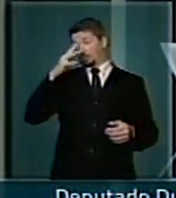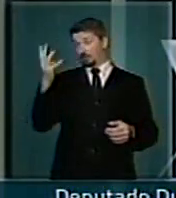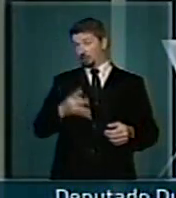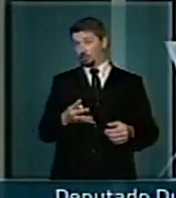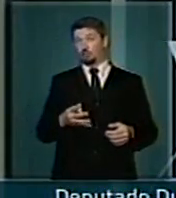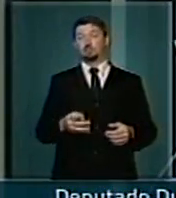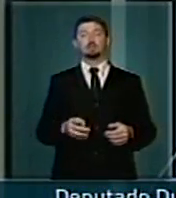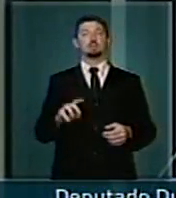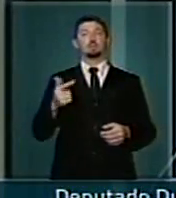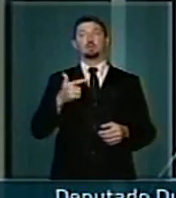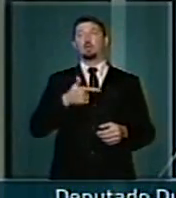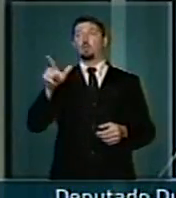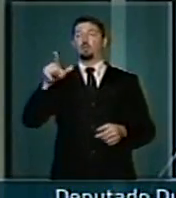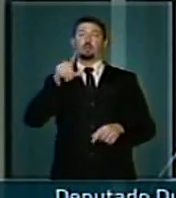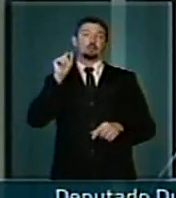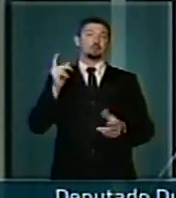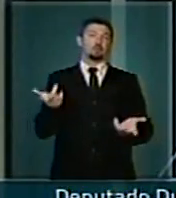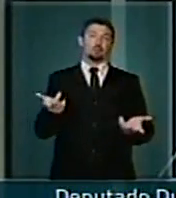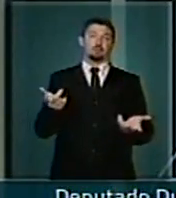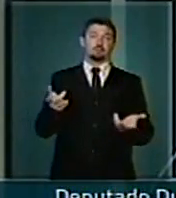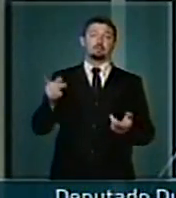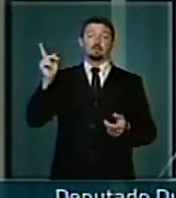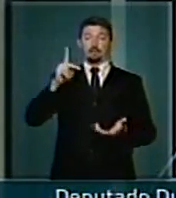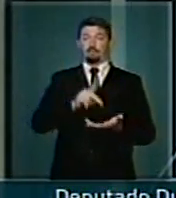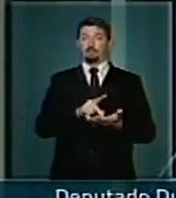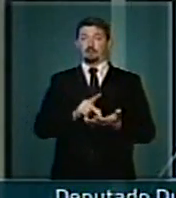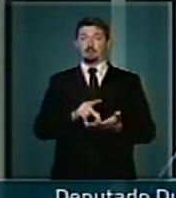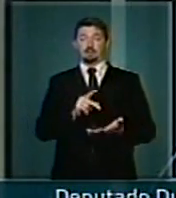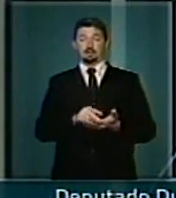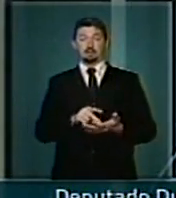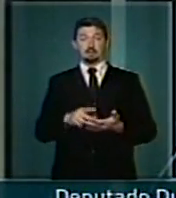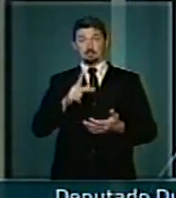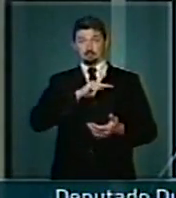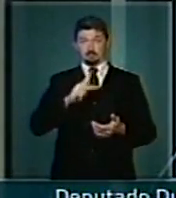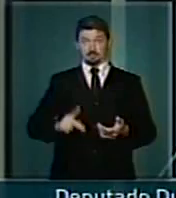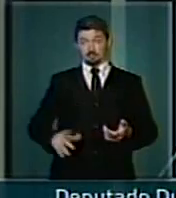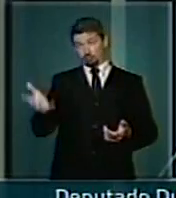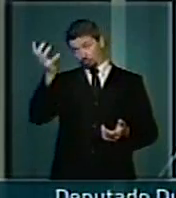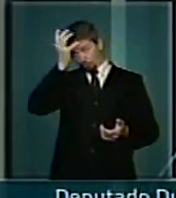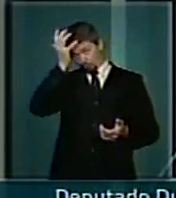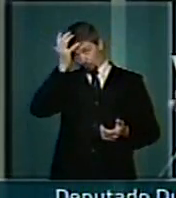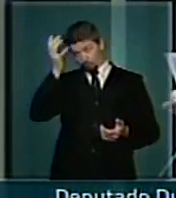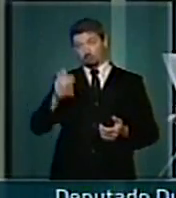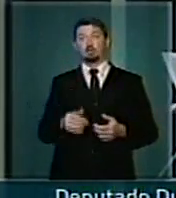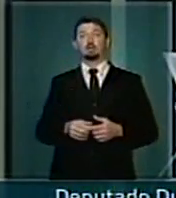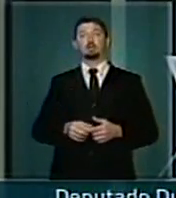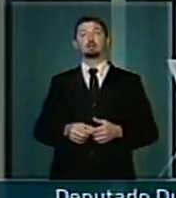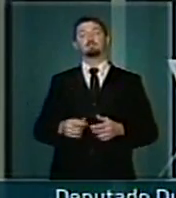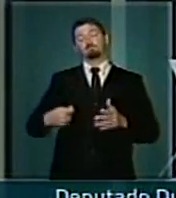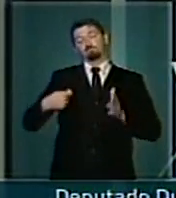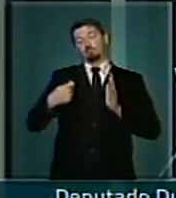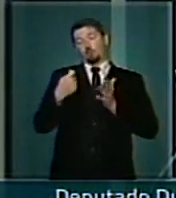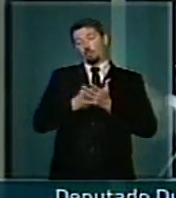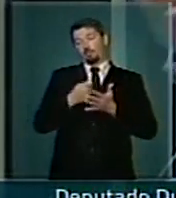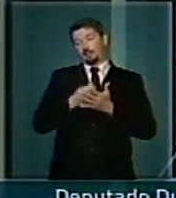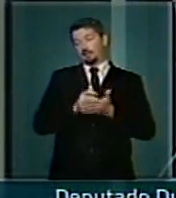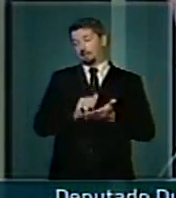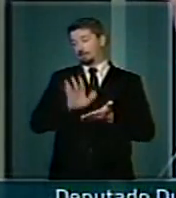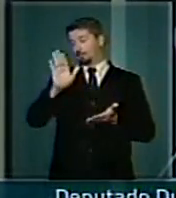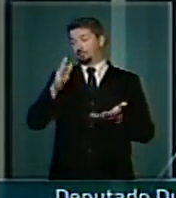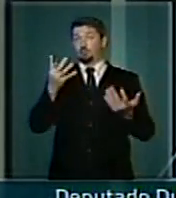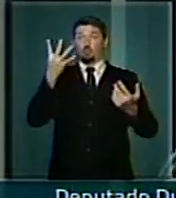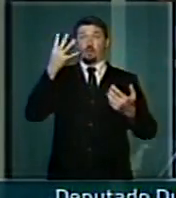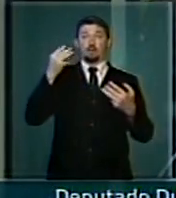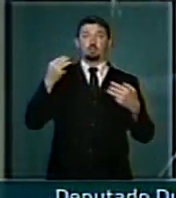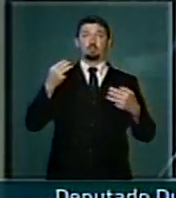não havia outra saída. A realidade é que a presidente Dilma Rousseff se viu obrigada a demitir